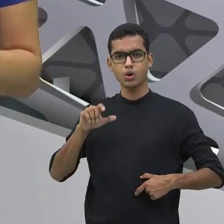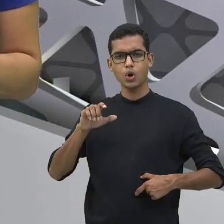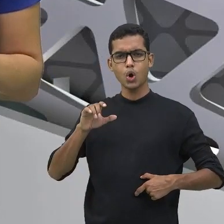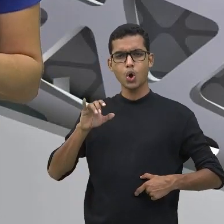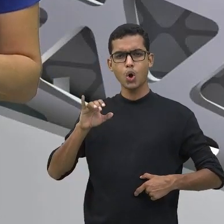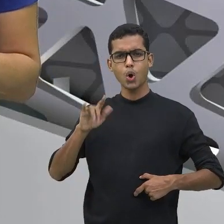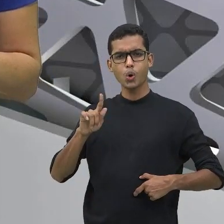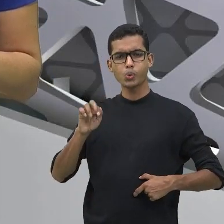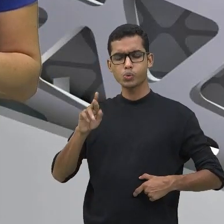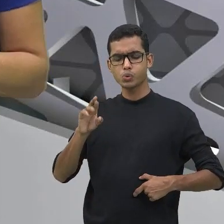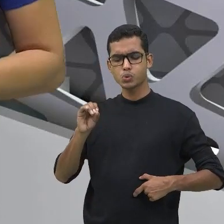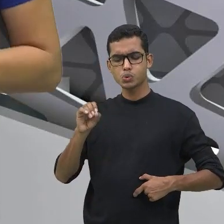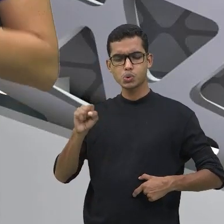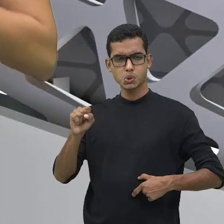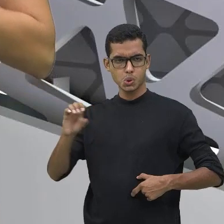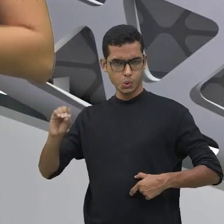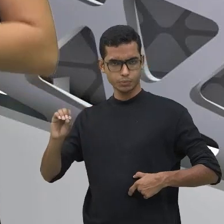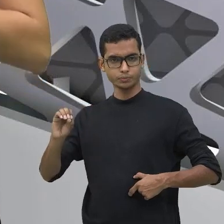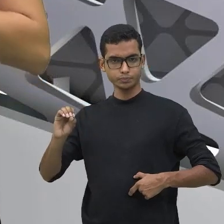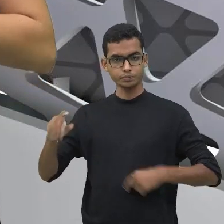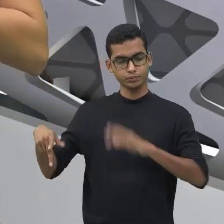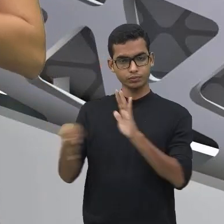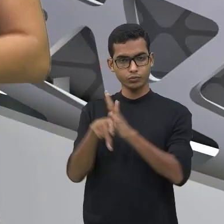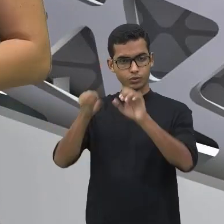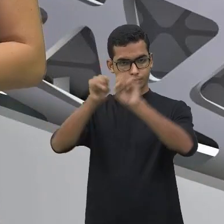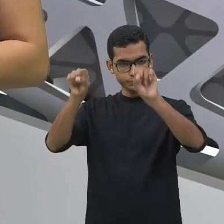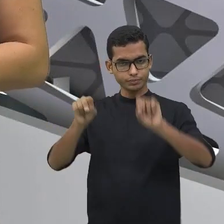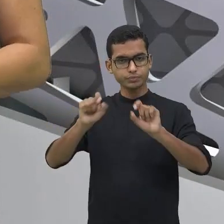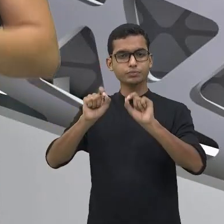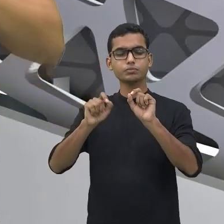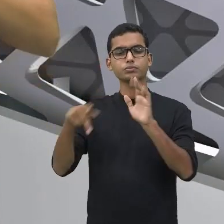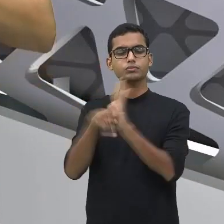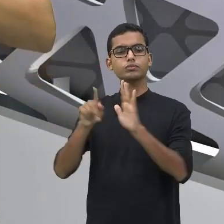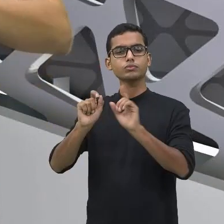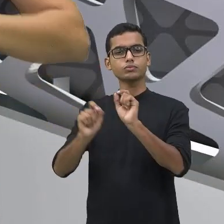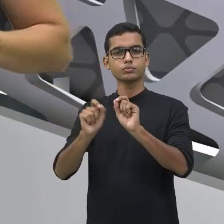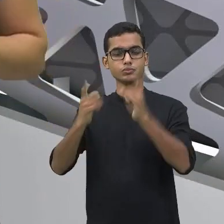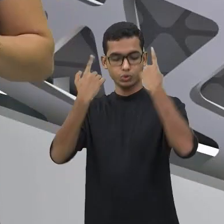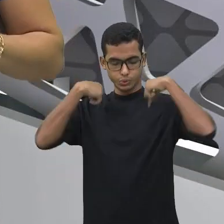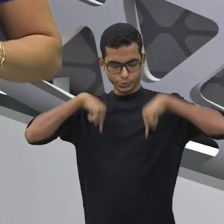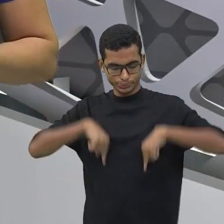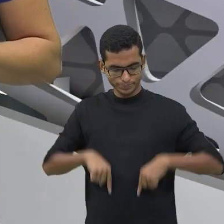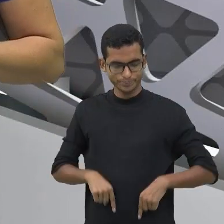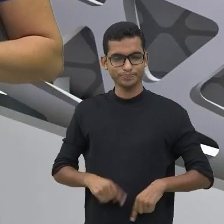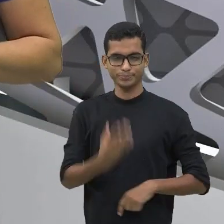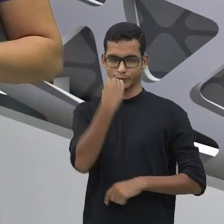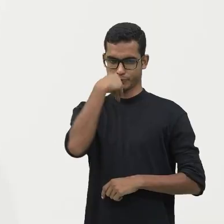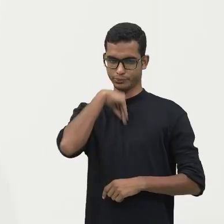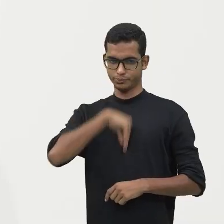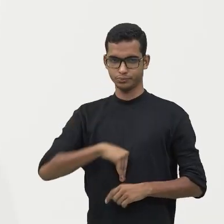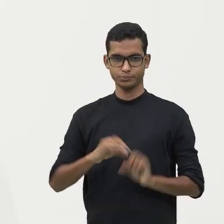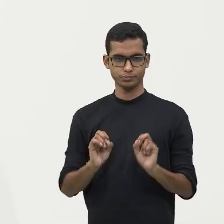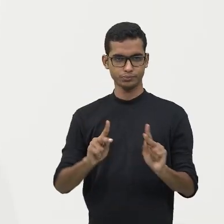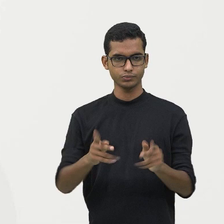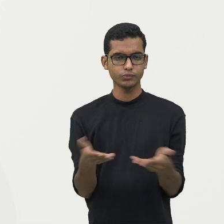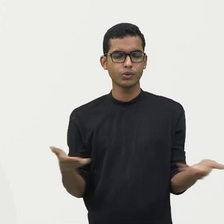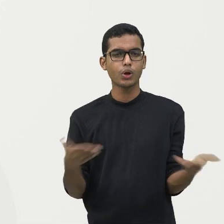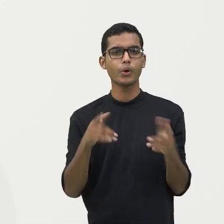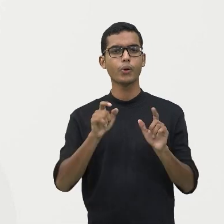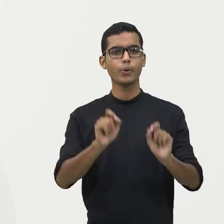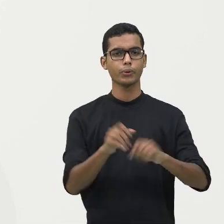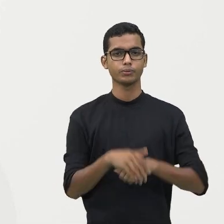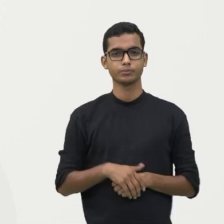eles são os órgãos do sistema digestório? Porque é por onde o alimento vai passar. Agora vamos ver as glândulas anexas. O que é a